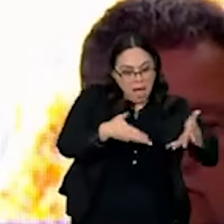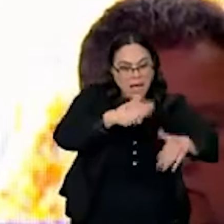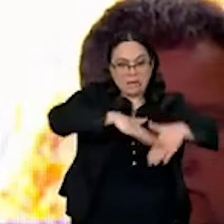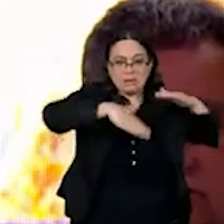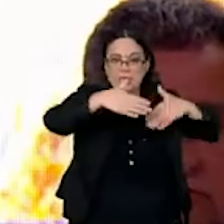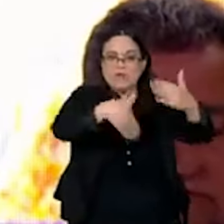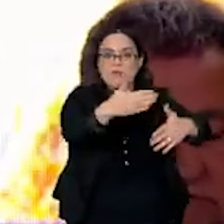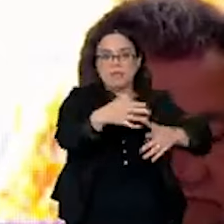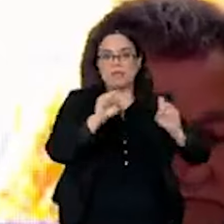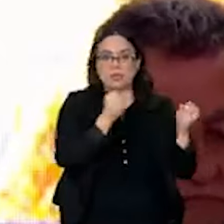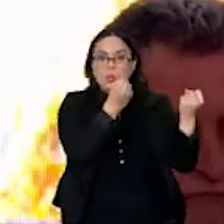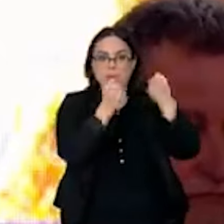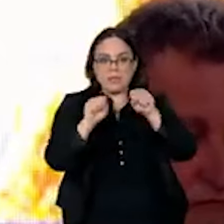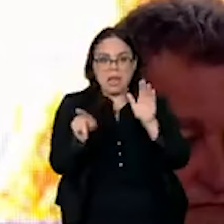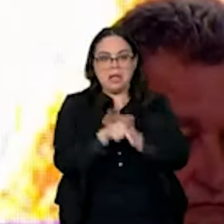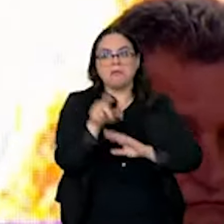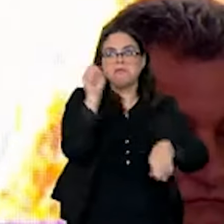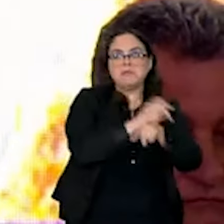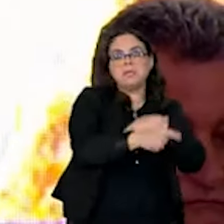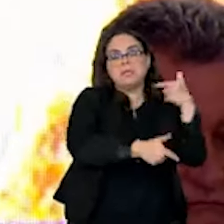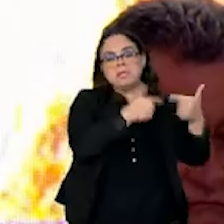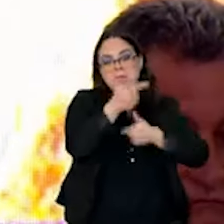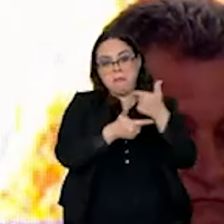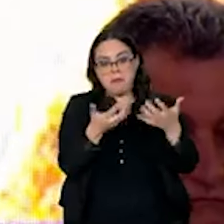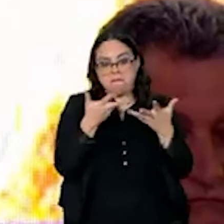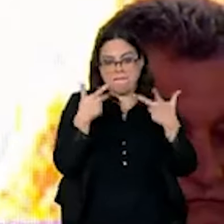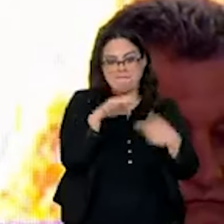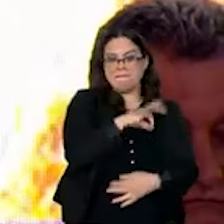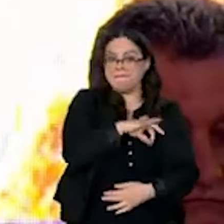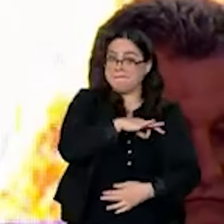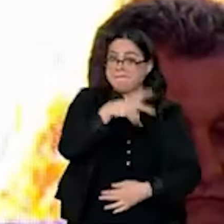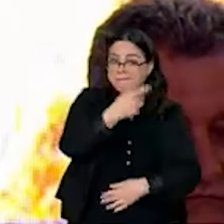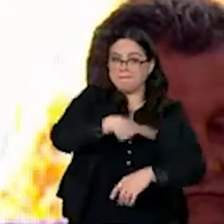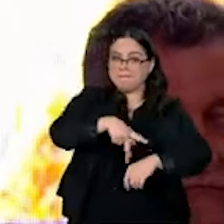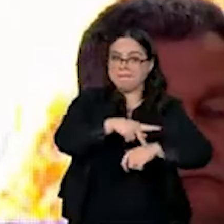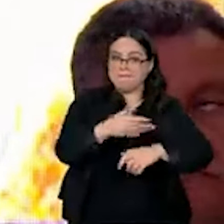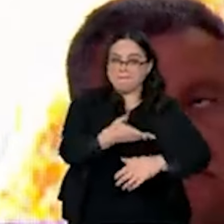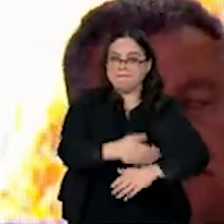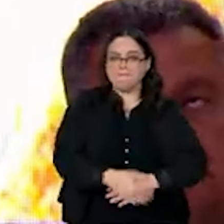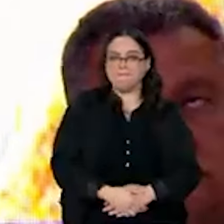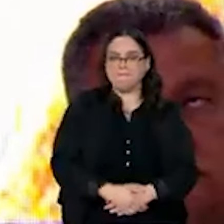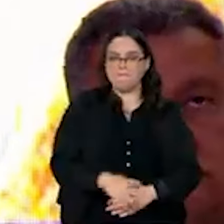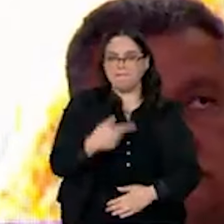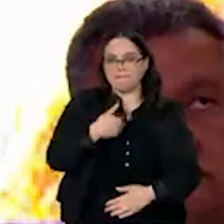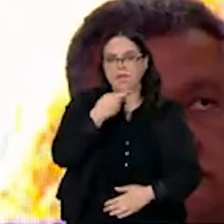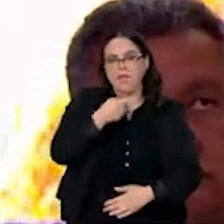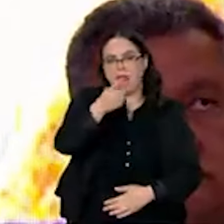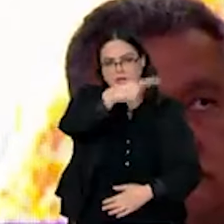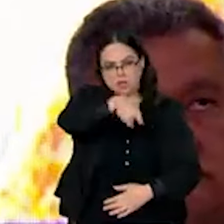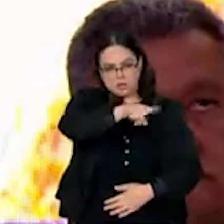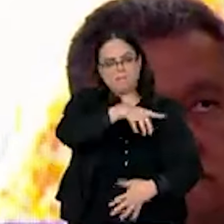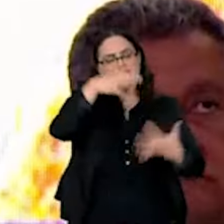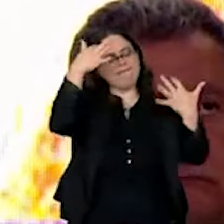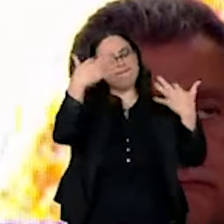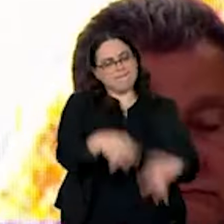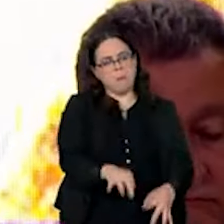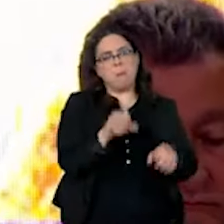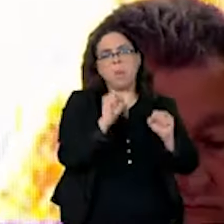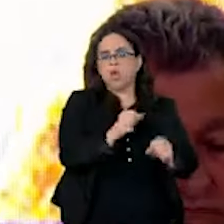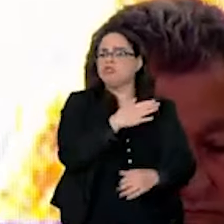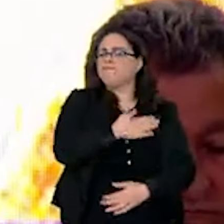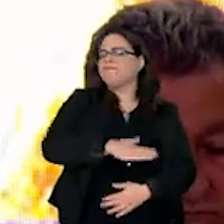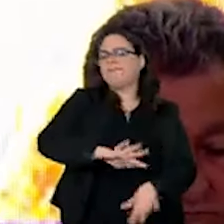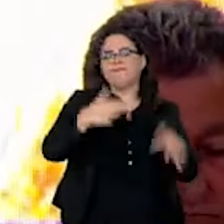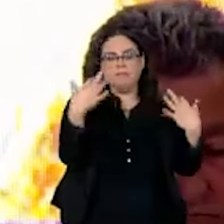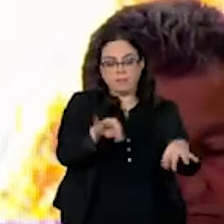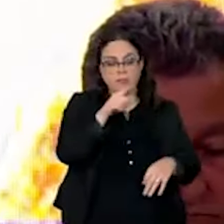industrial, na geração de emprego e na melhoria de renda desse país. E eu quero dizer para vocês, pode ter a certeza que